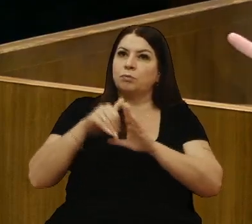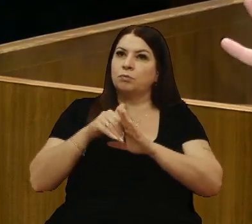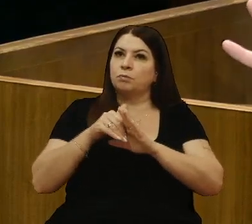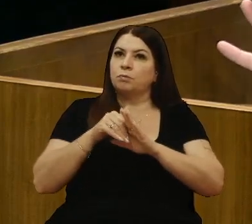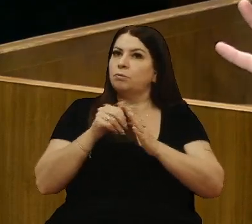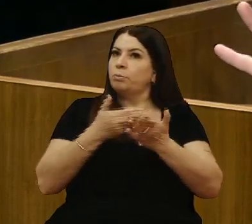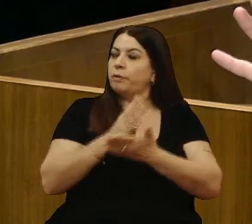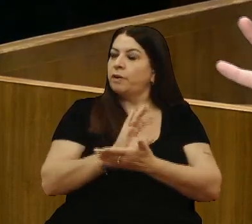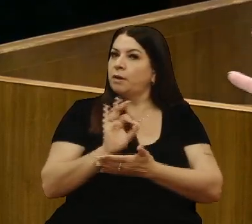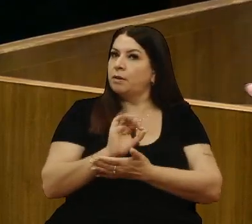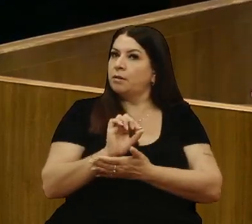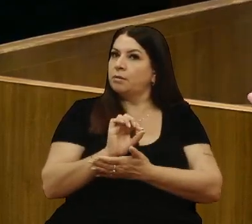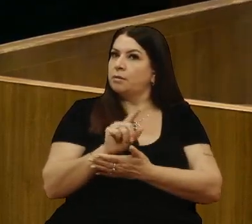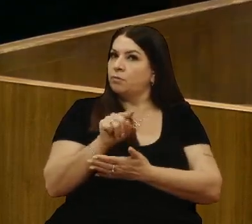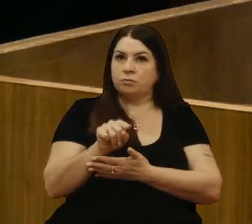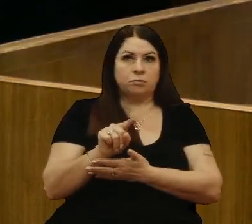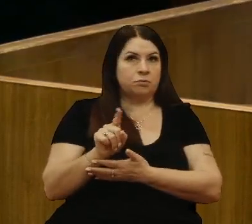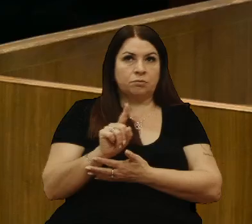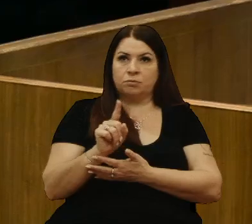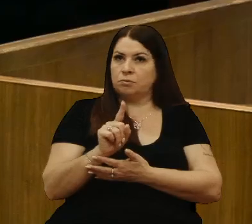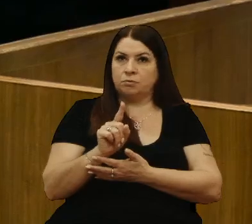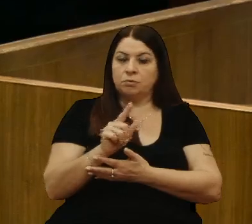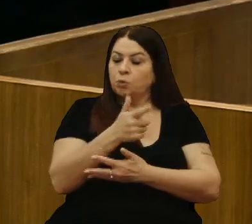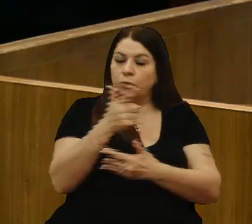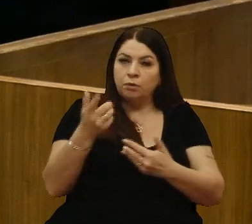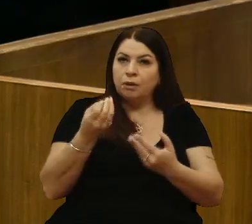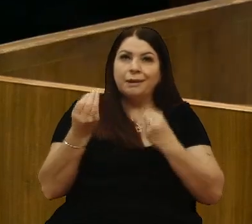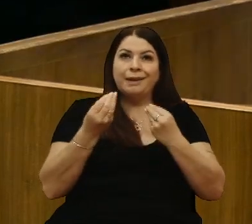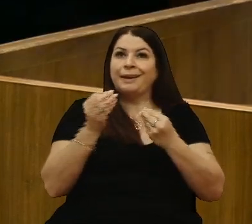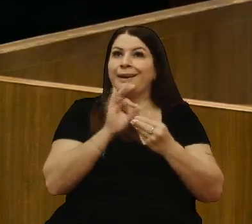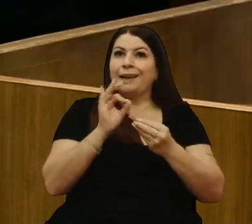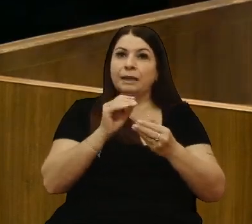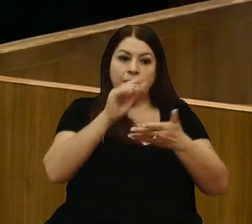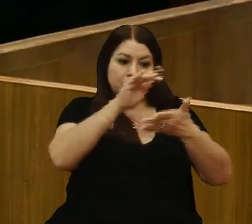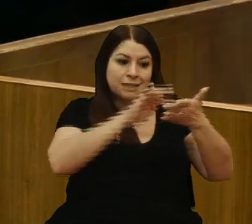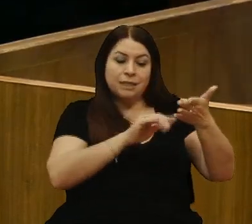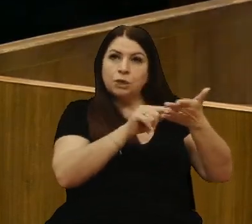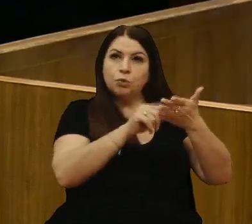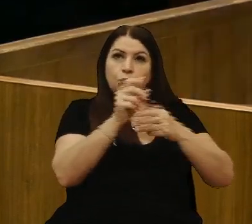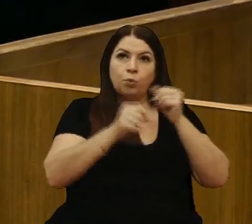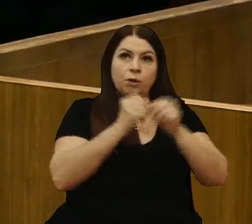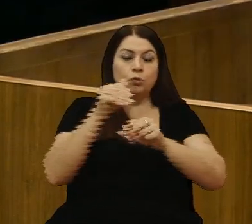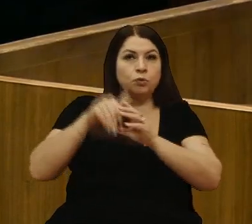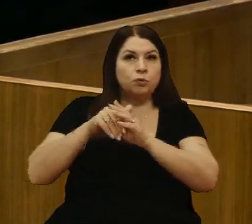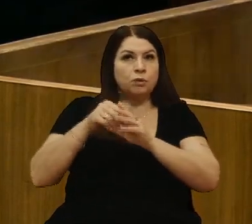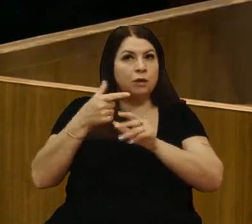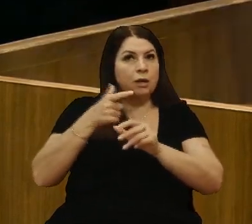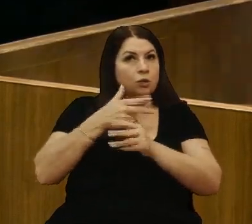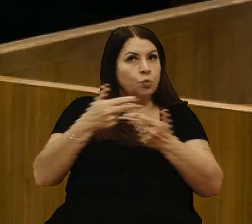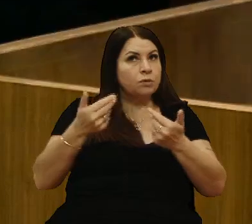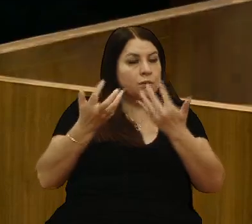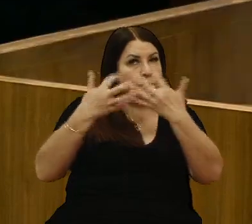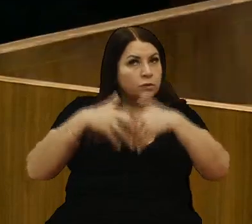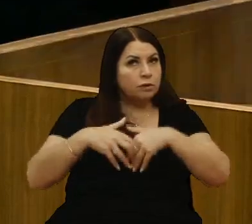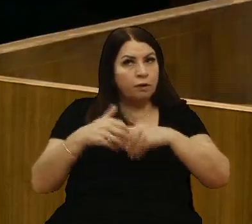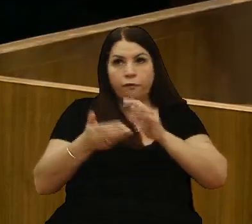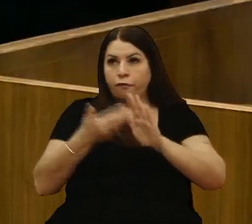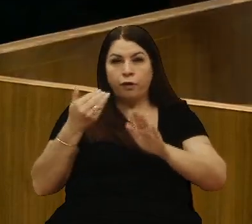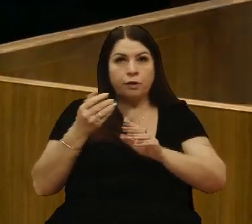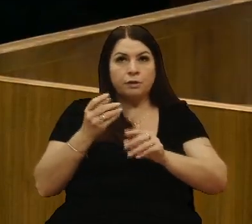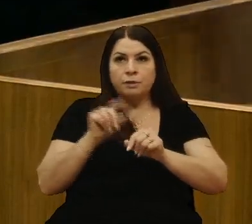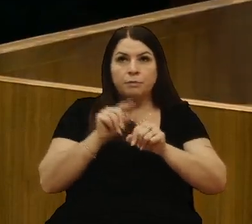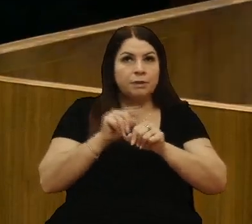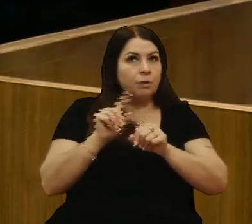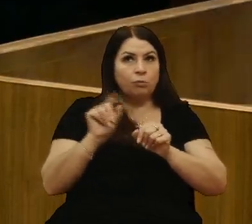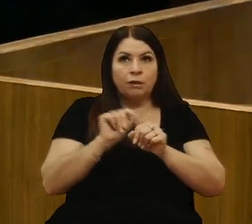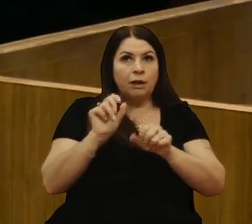aprova nada nesse sentido aqui. Não há nada escrito que em ano de eleição as coisas têm que funcionar e fora do ano de eleição as coisas não